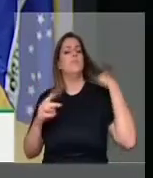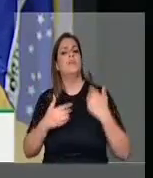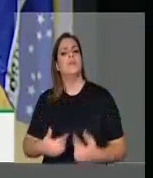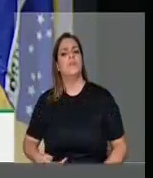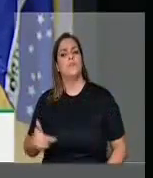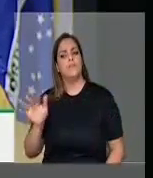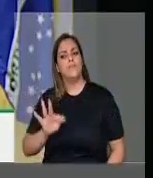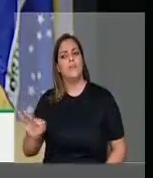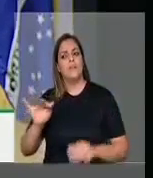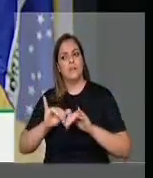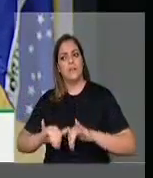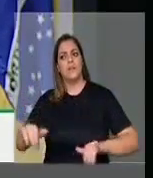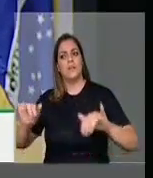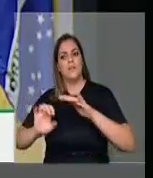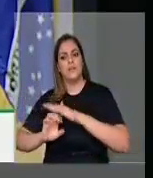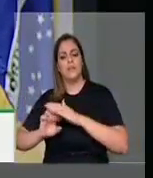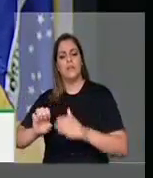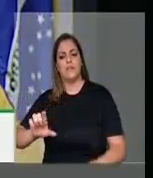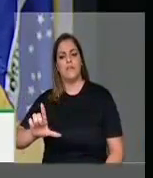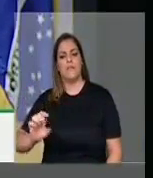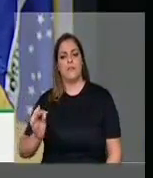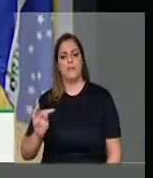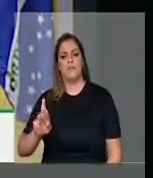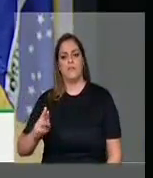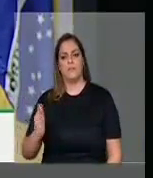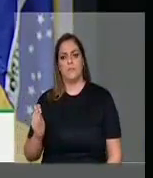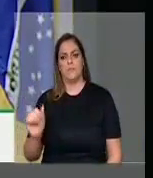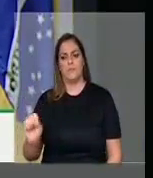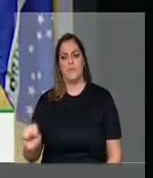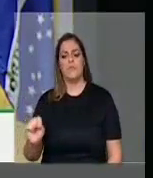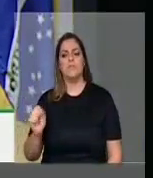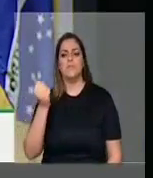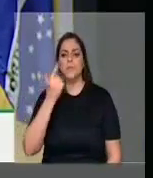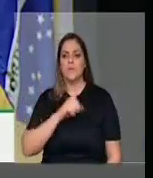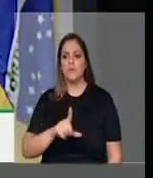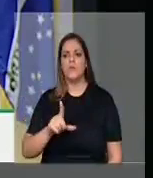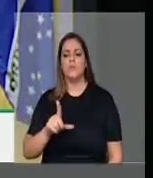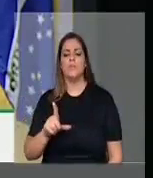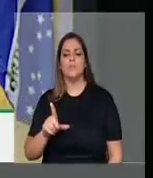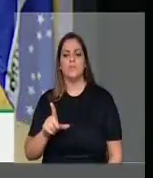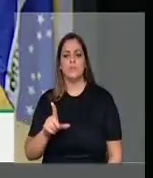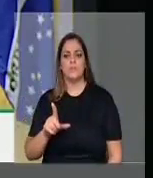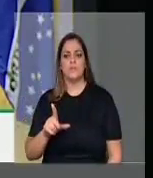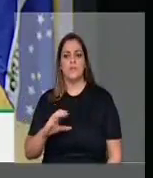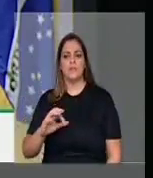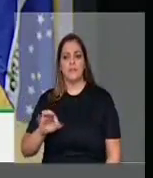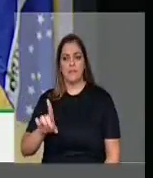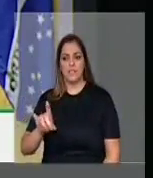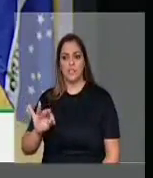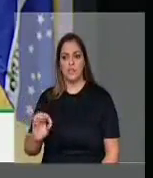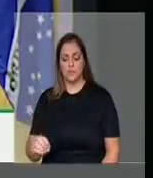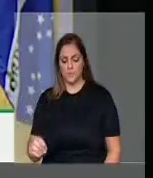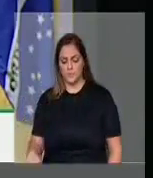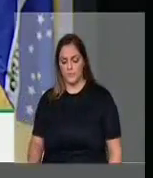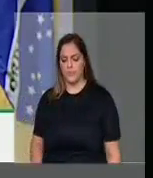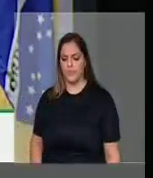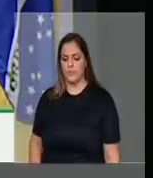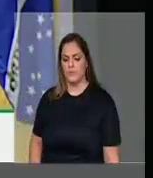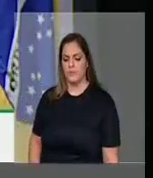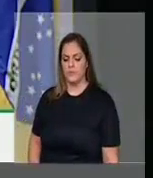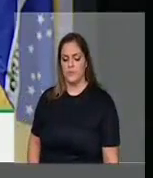Eletrobras, tem um crédito de 800 milhões para com o governo do estado por conta do processo